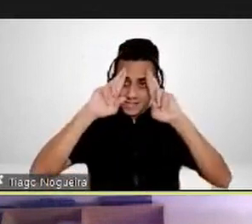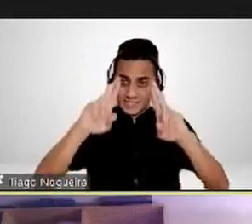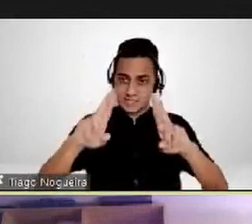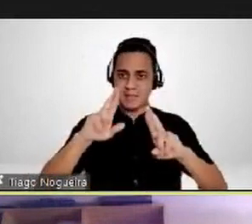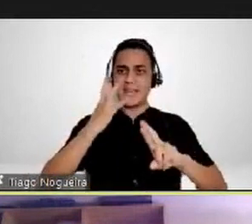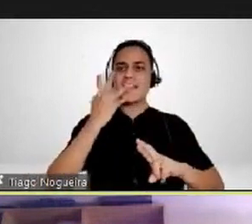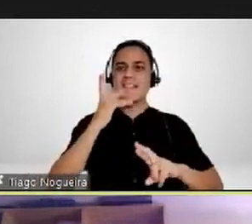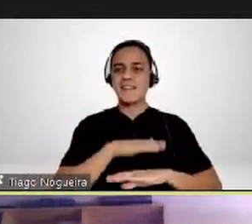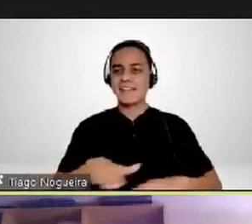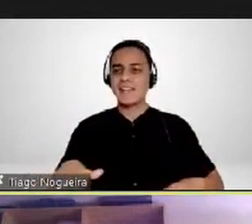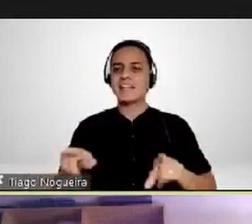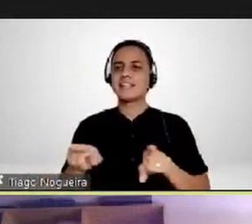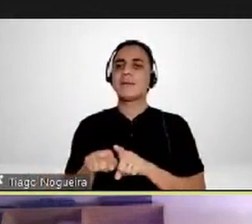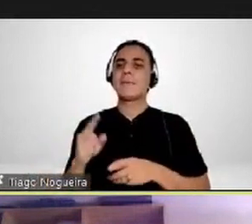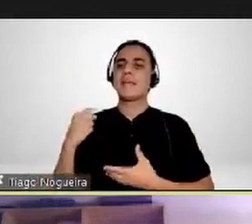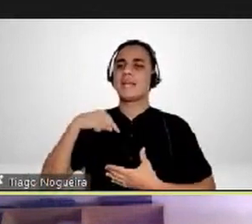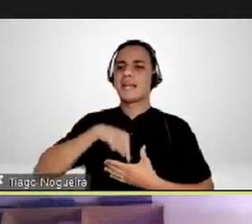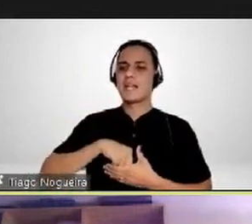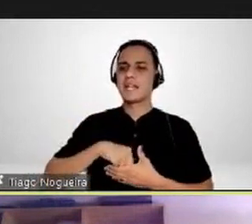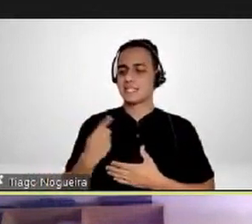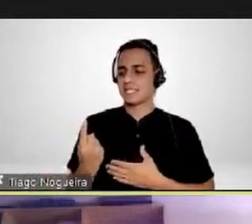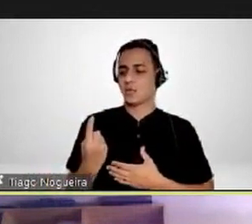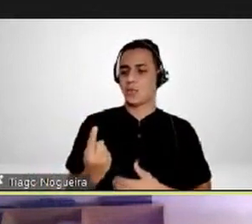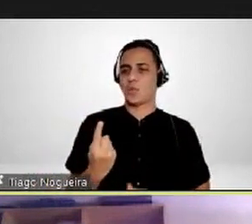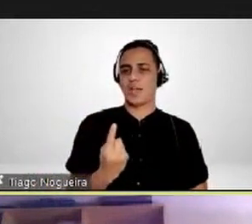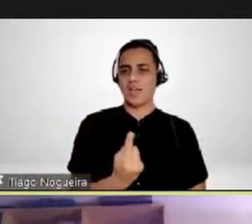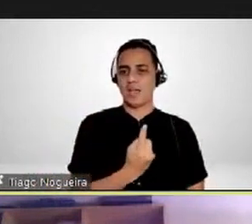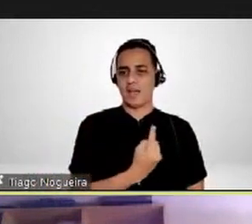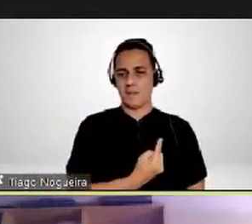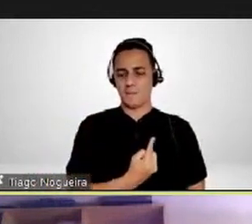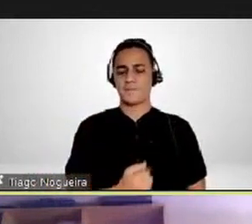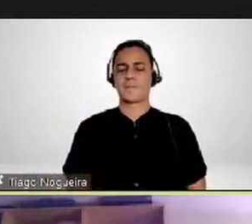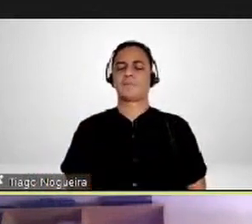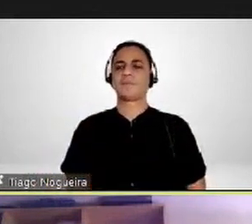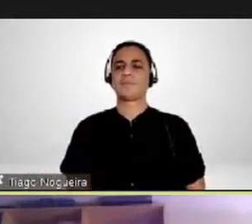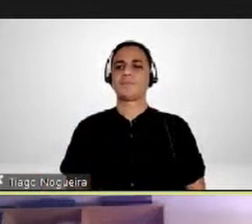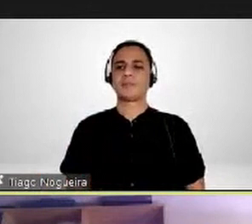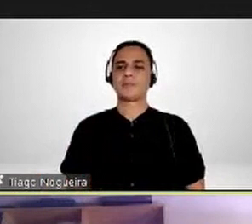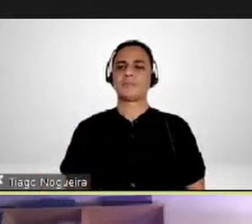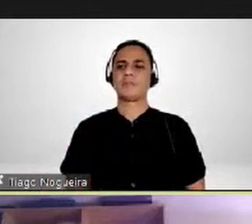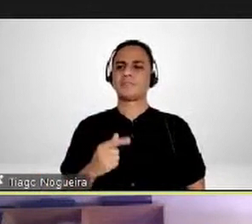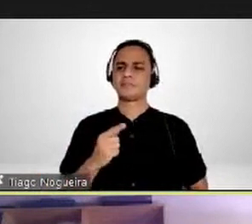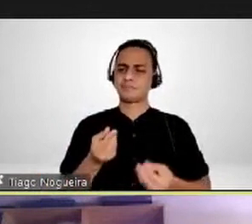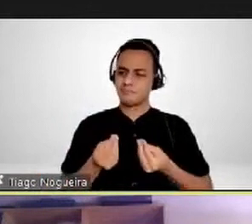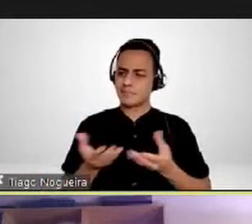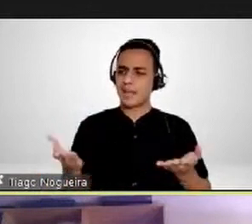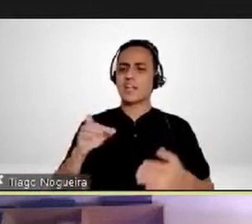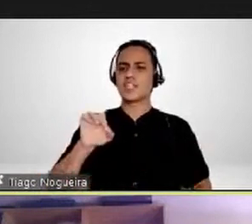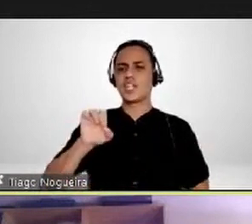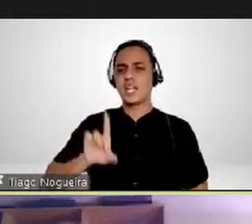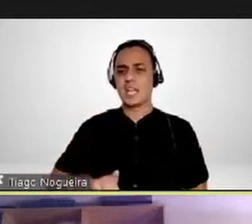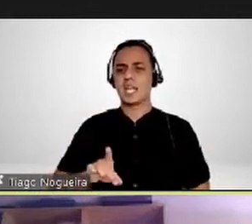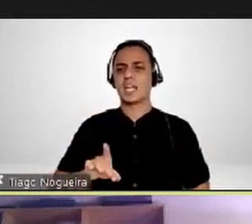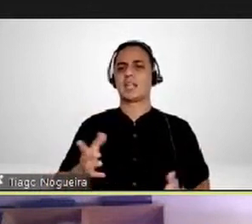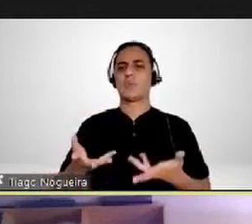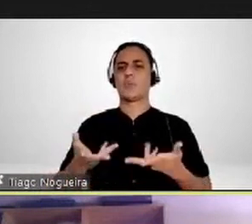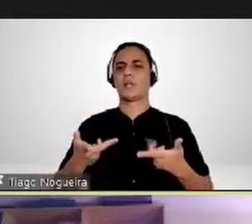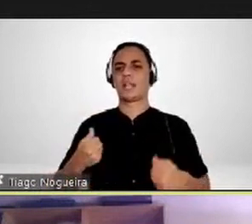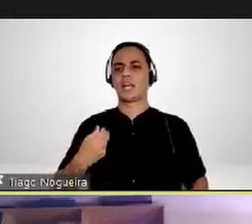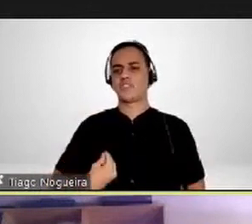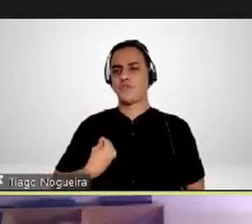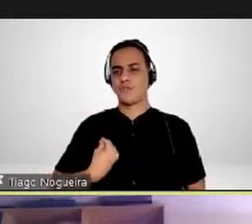à singularidade das criações infantis, dar lugar aos direitos, à qualidade de vida e ao projeto de vida